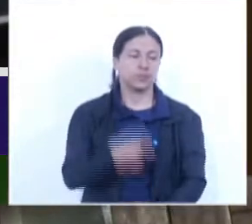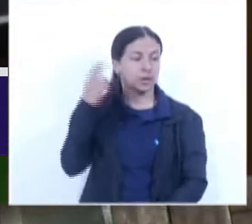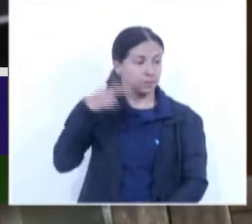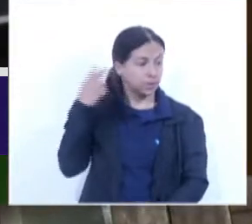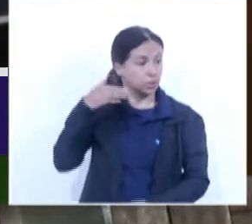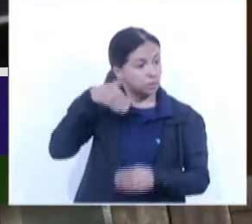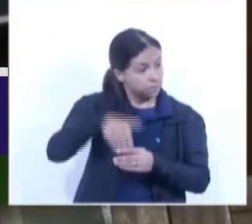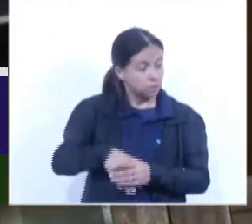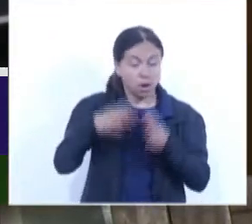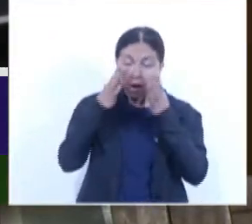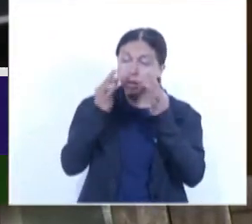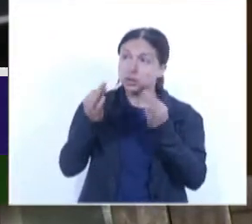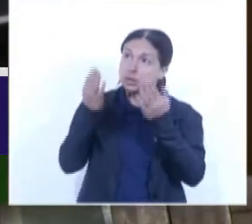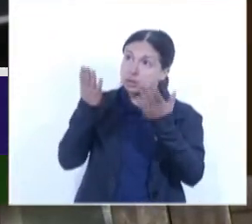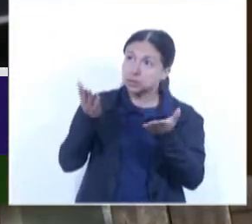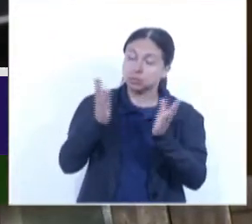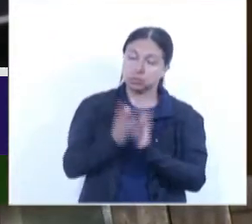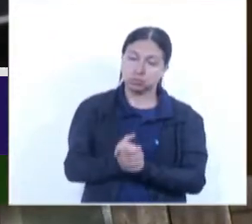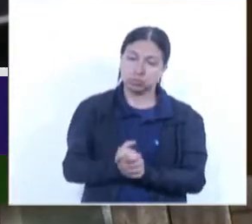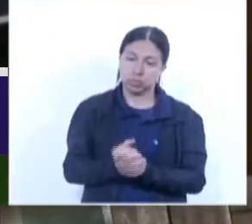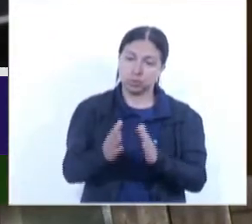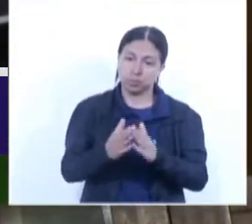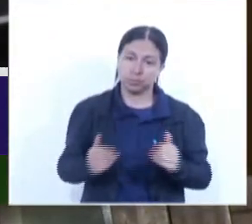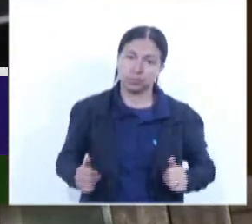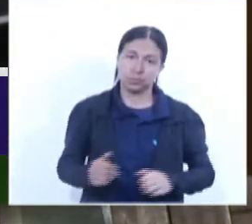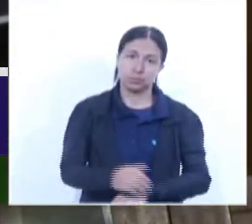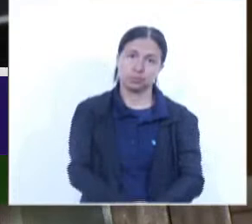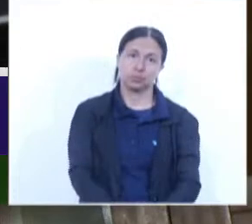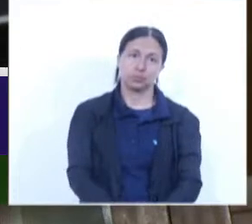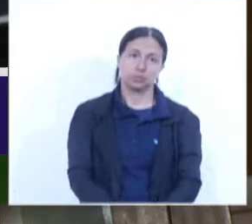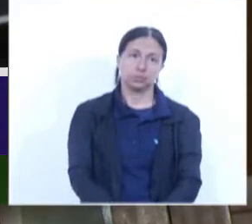se atentem a votação por favor